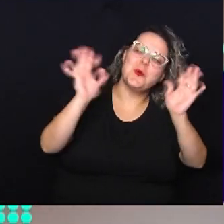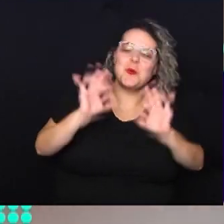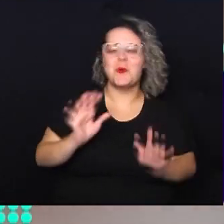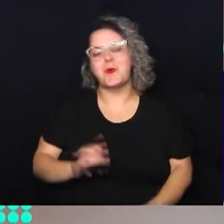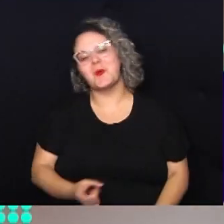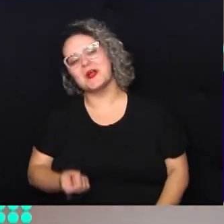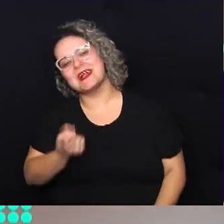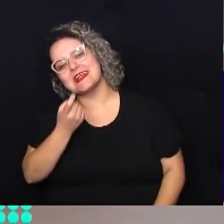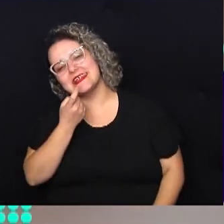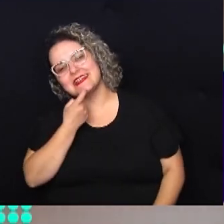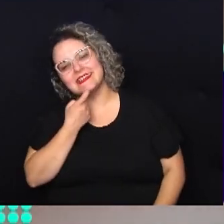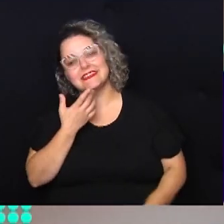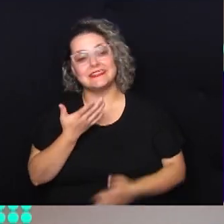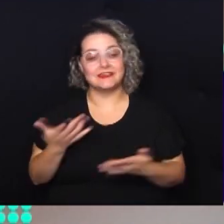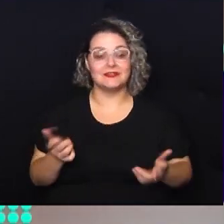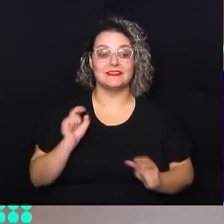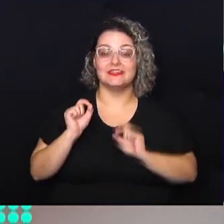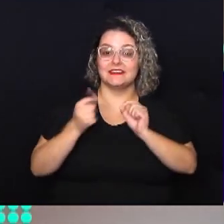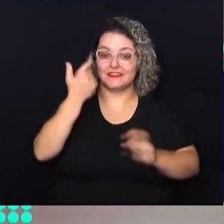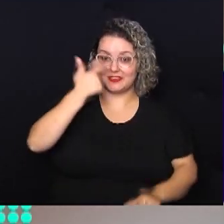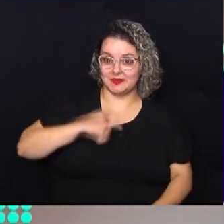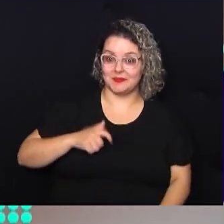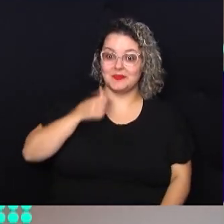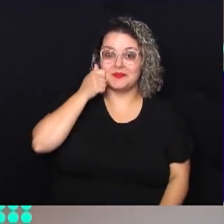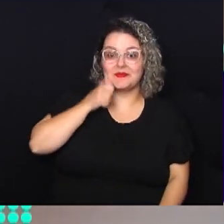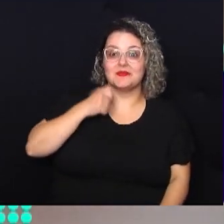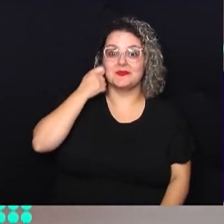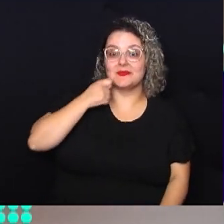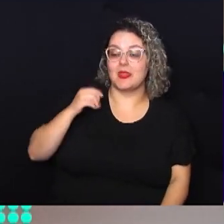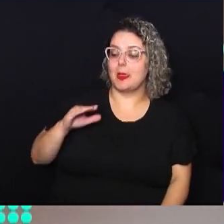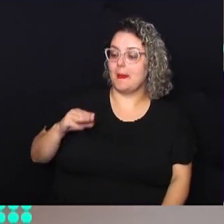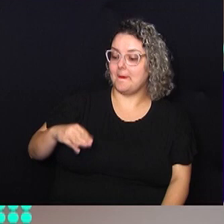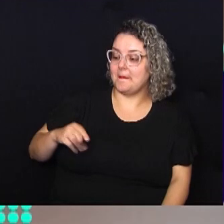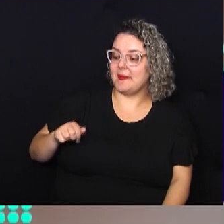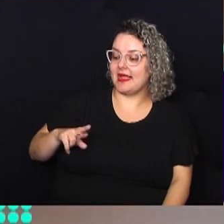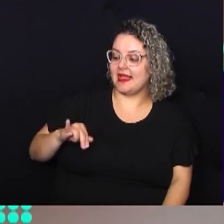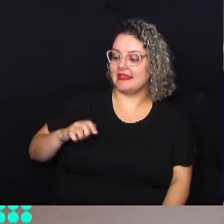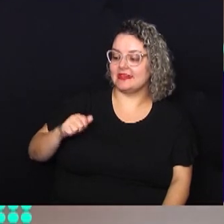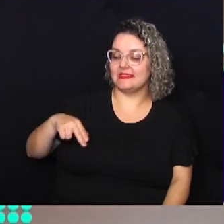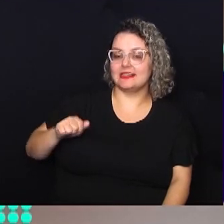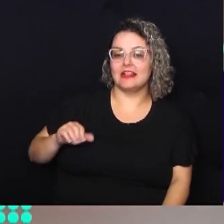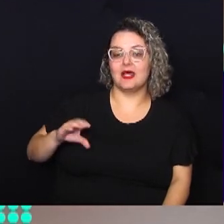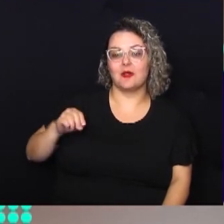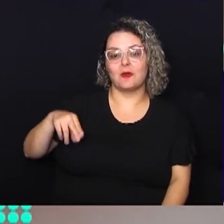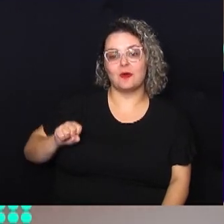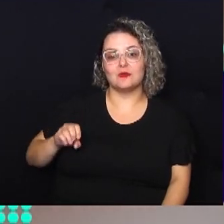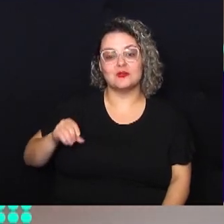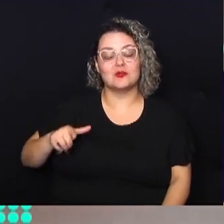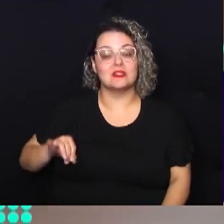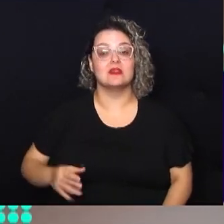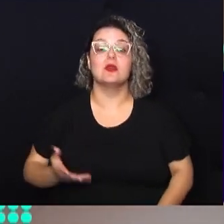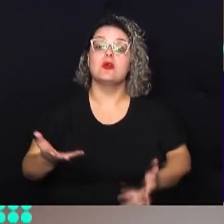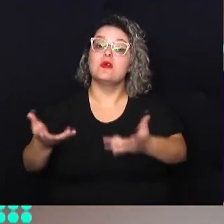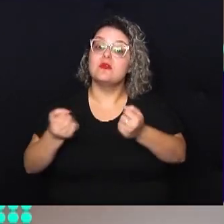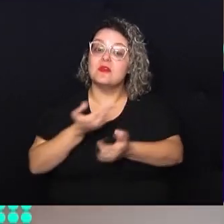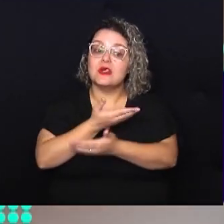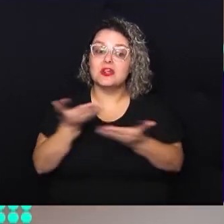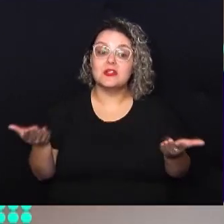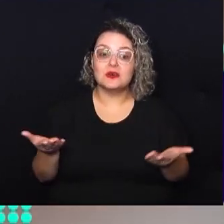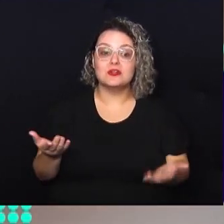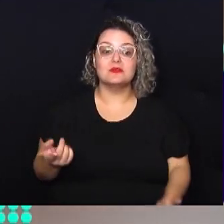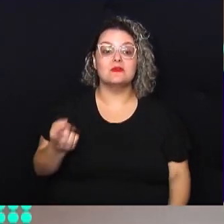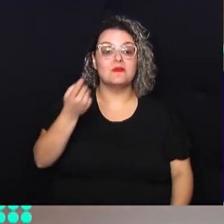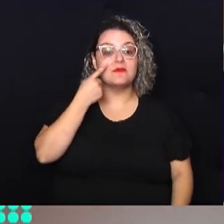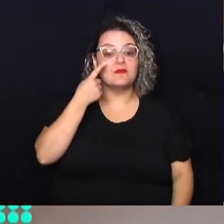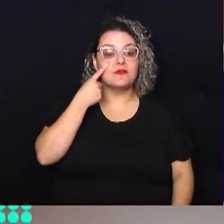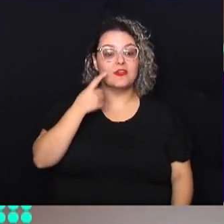de plantão! Aqui quem fala é a atriz Mariana Consoli e eu estou aqui para convidar a todos vocês para assistirem ao espetáculo